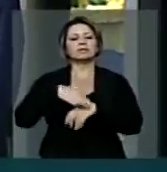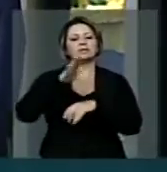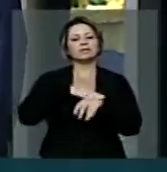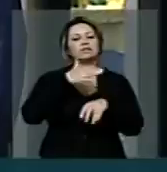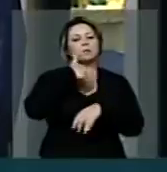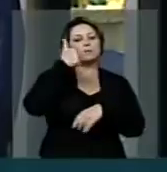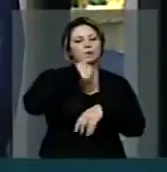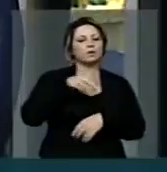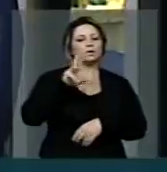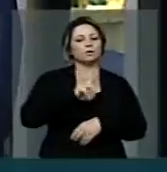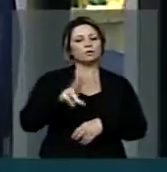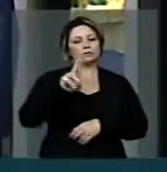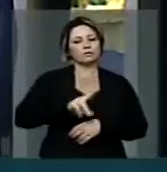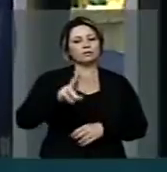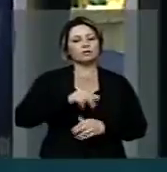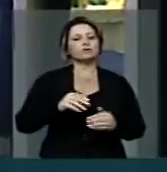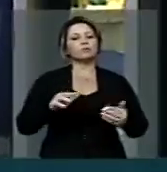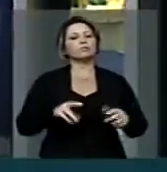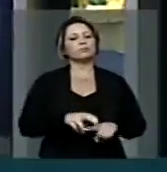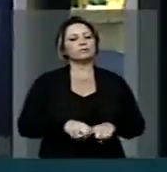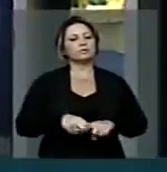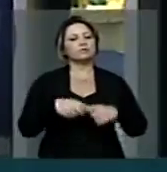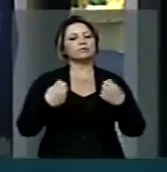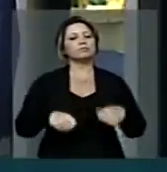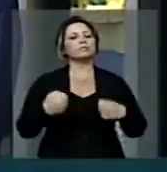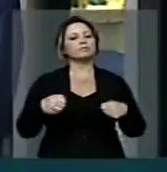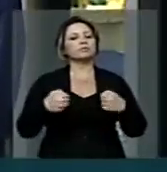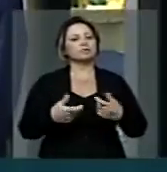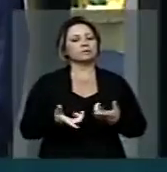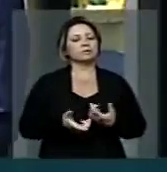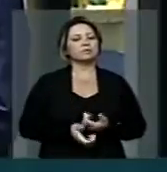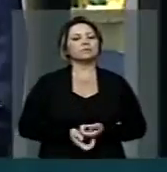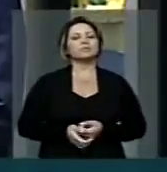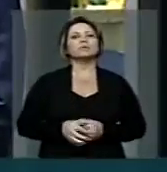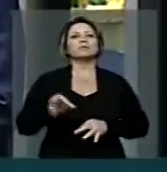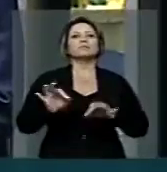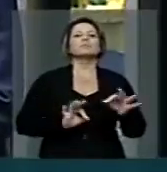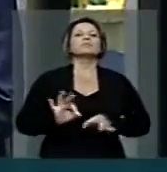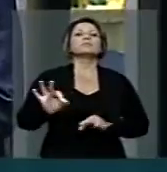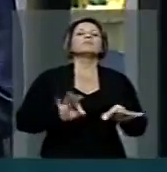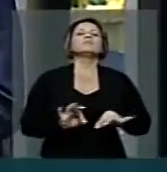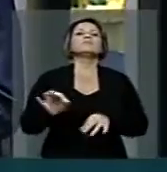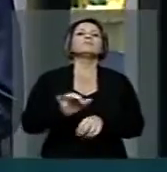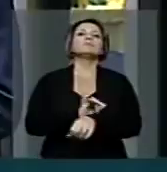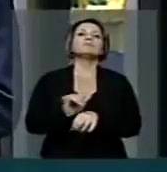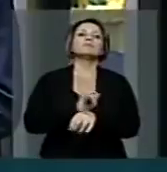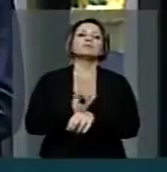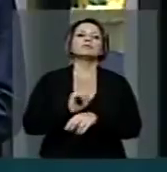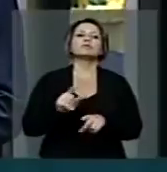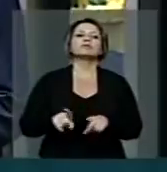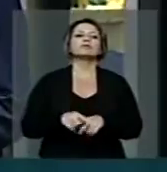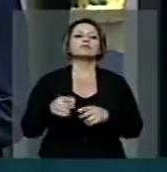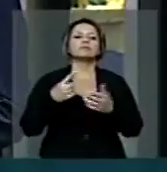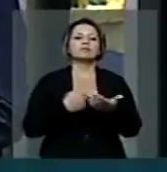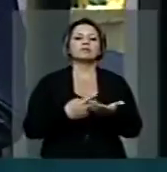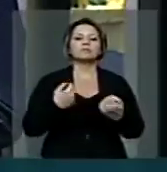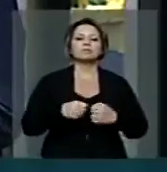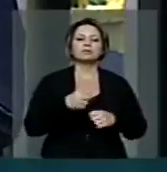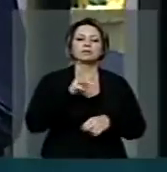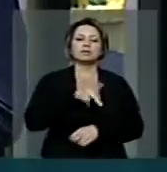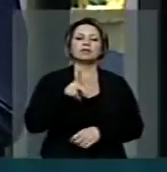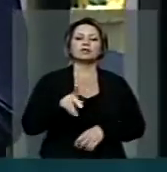melhor aplicados. Nesse sentido, nós precisamos de instrumentos, precisamos de